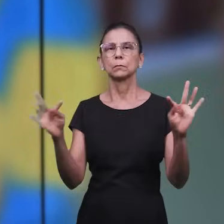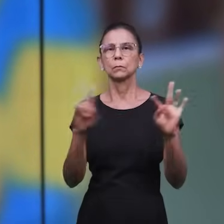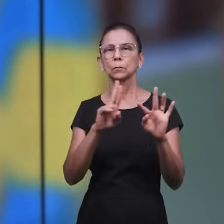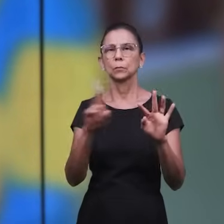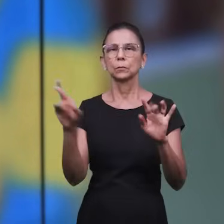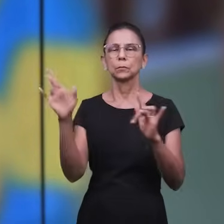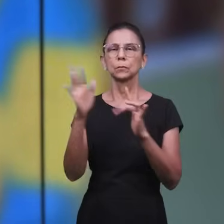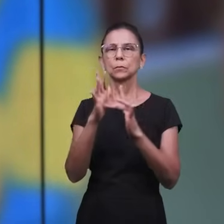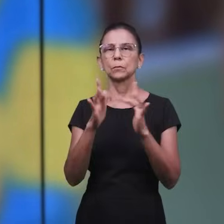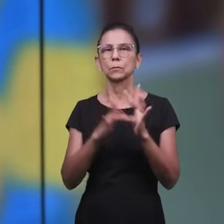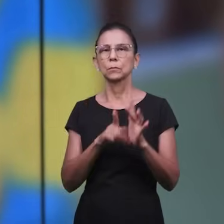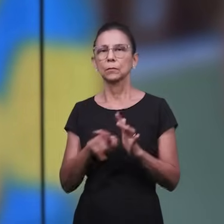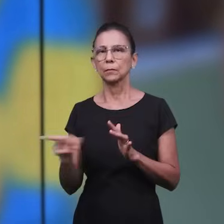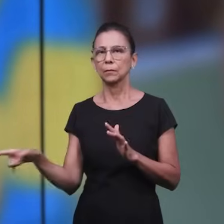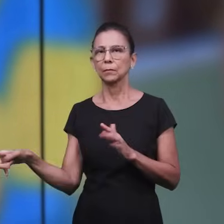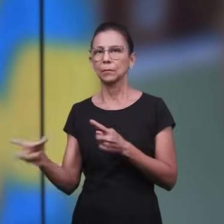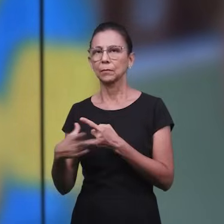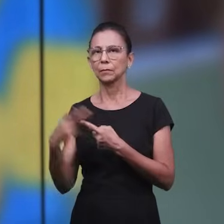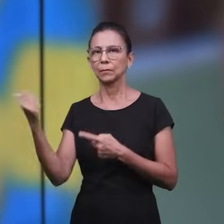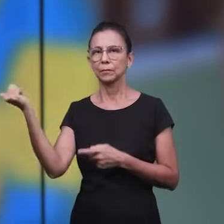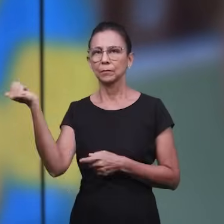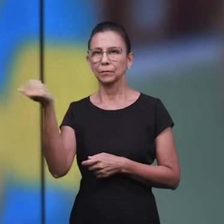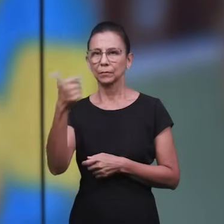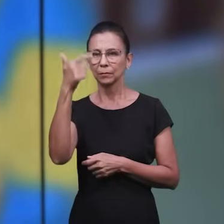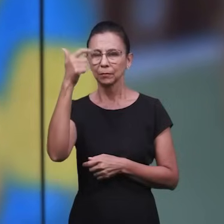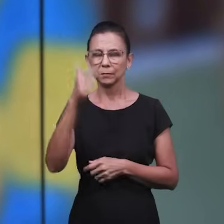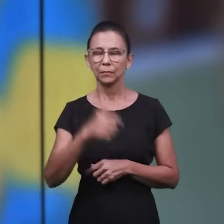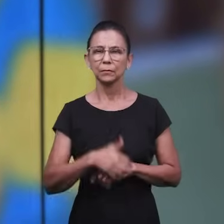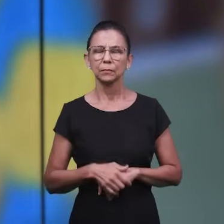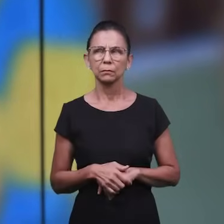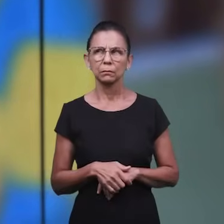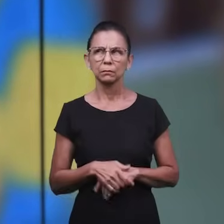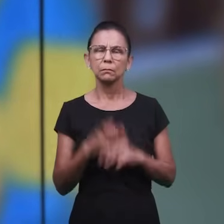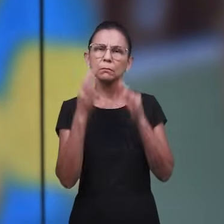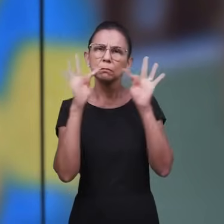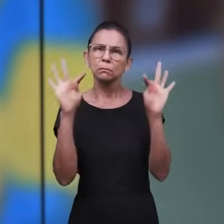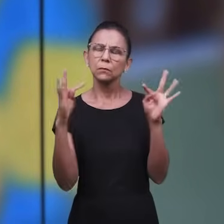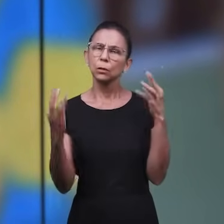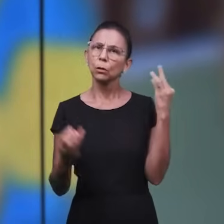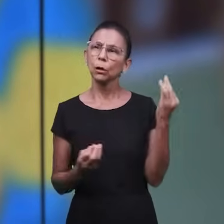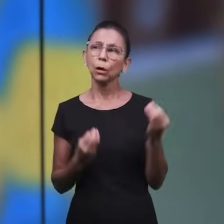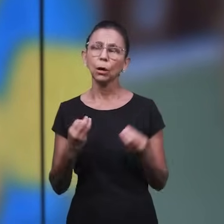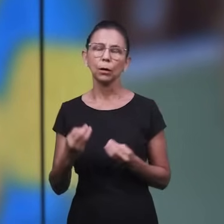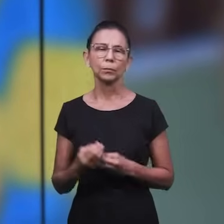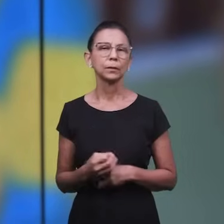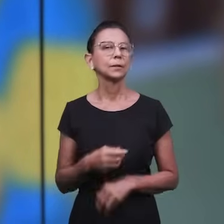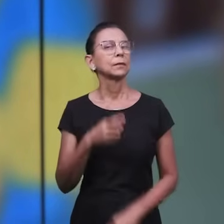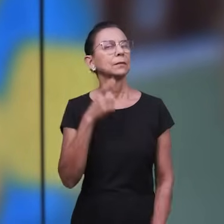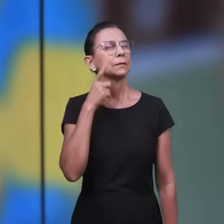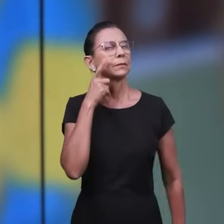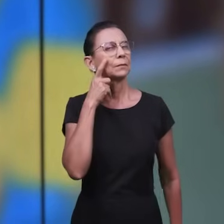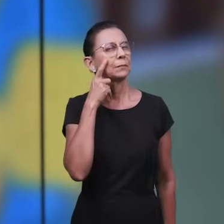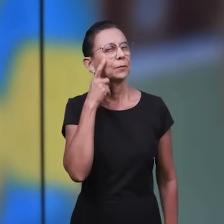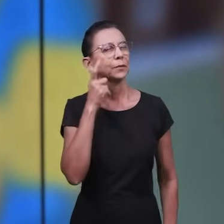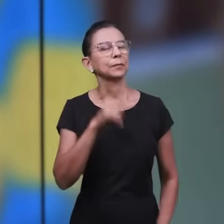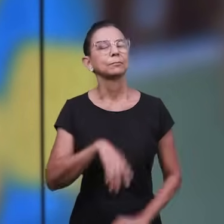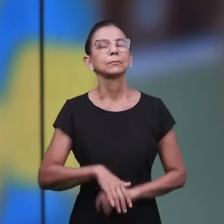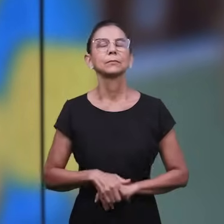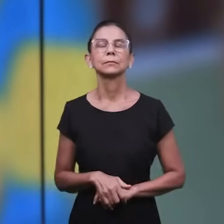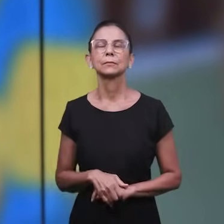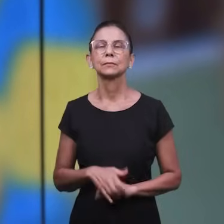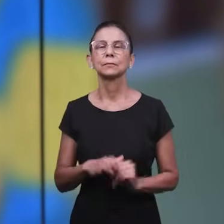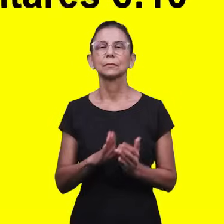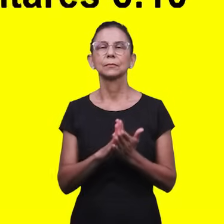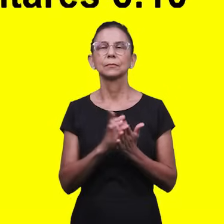que vencedora. Mas como ela testemunha? É o que nós vamos ver lendo o texto da Palavra de Deus que